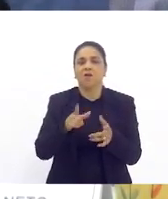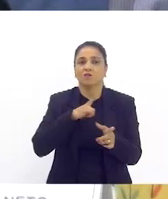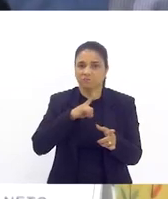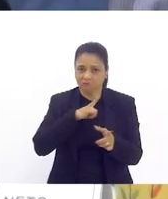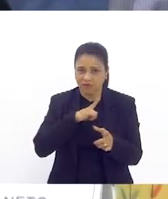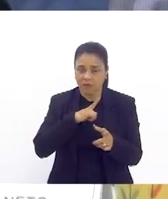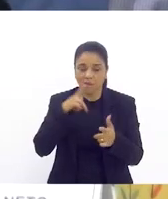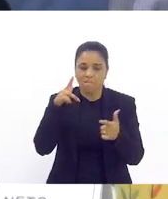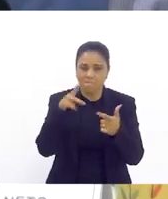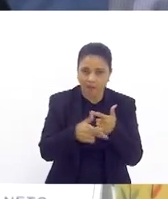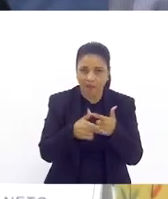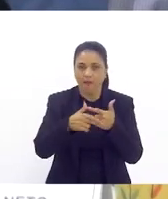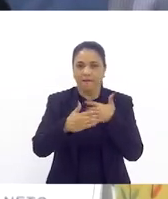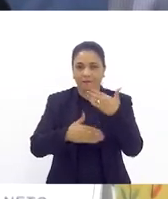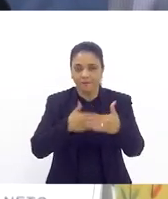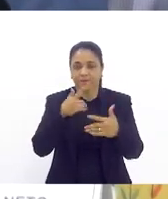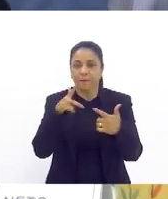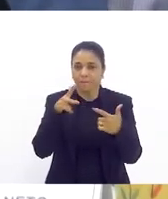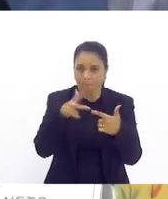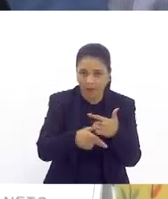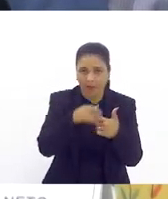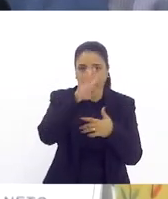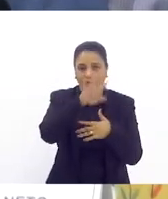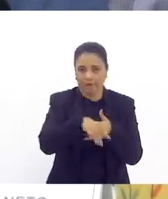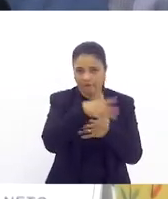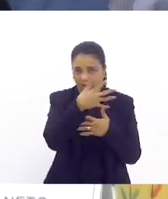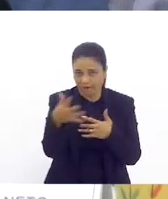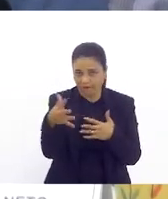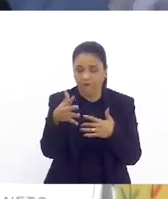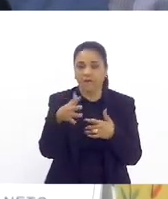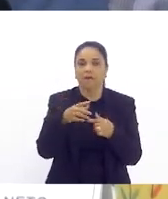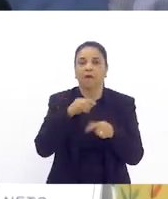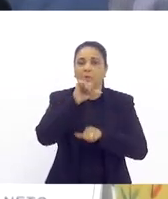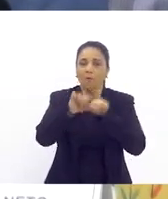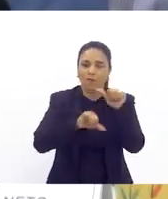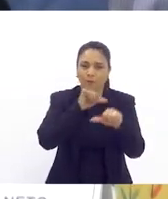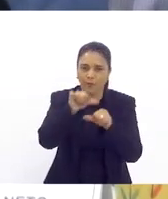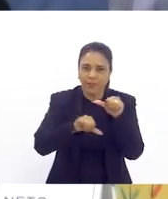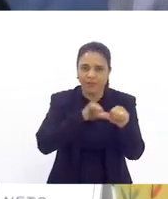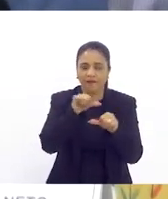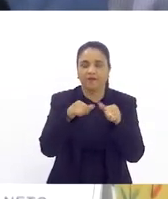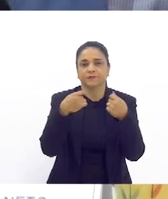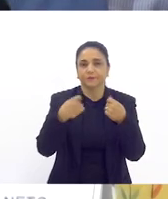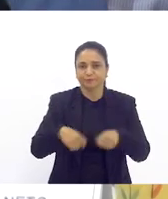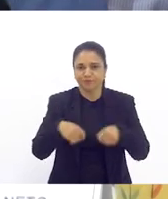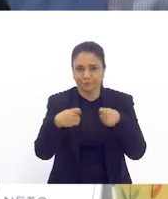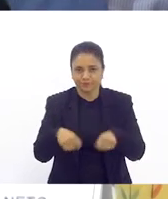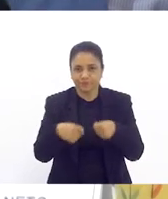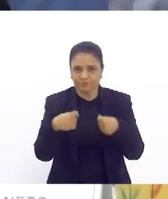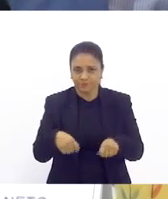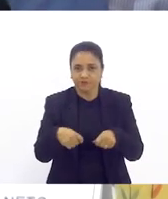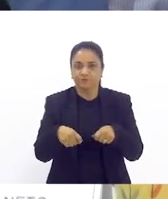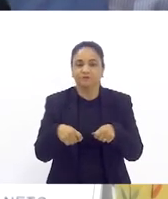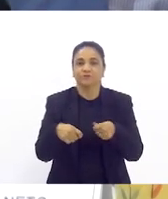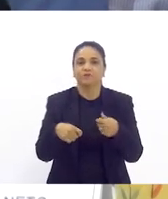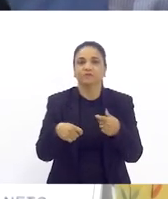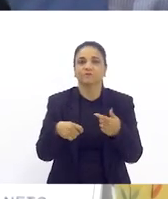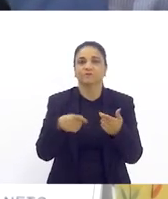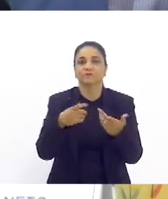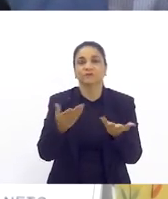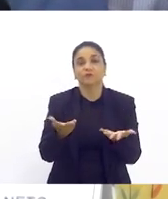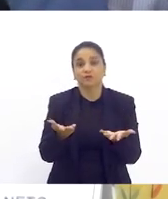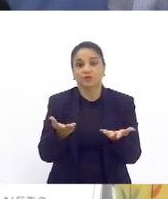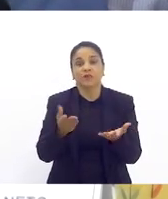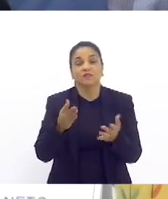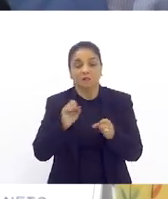com interrupção da implementação do calendário por conta das mudanças necessárias a partir do estabelecimento